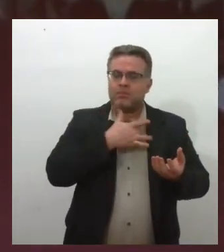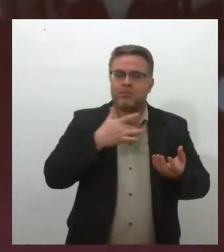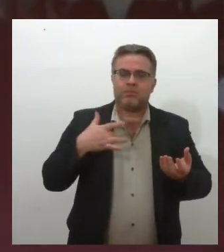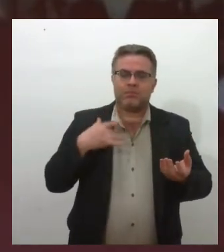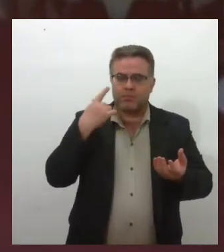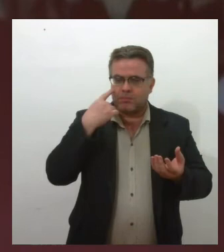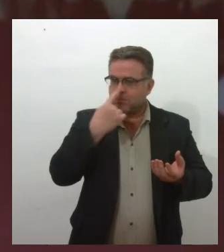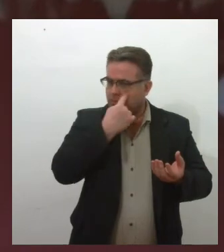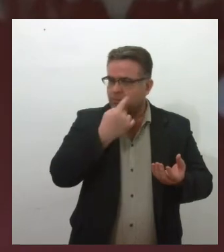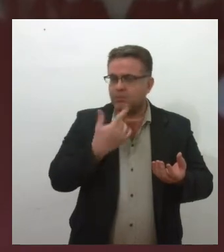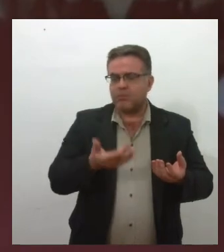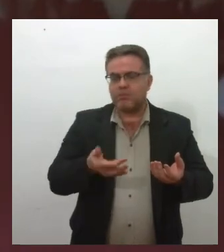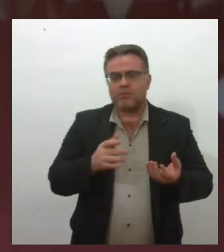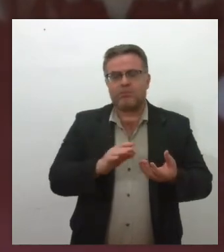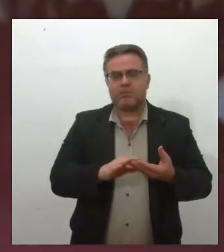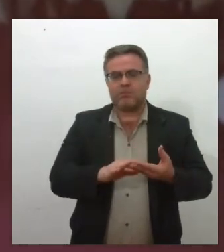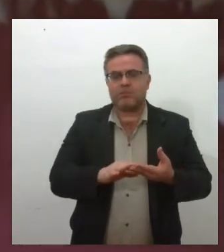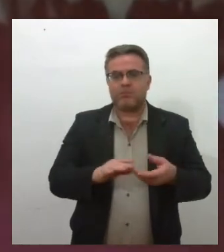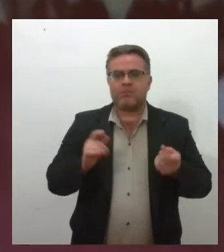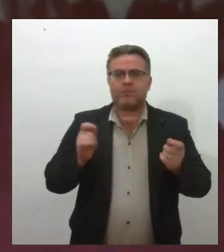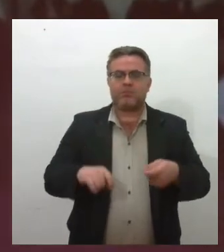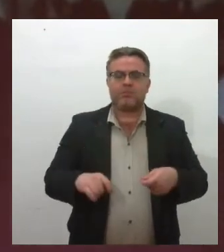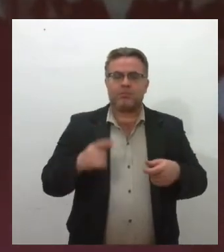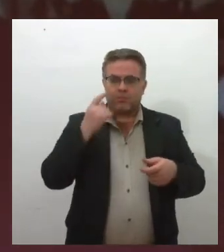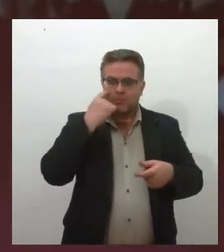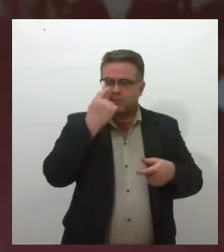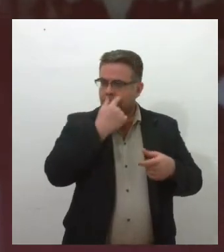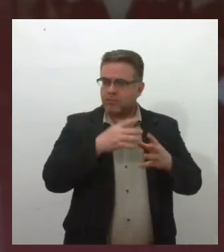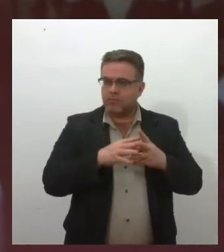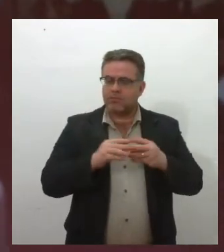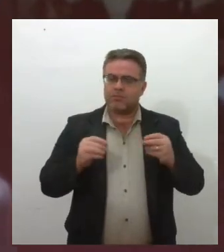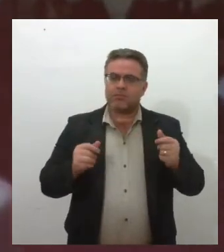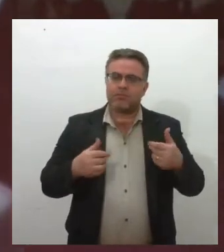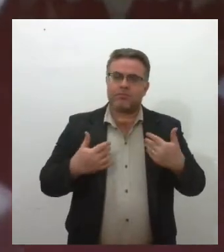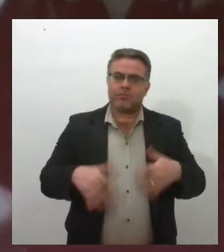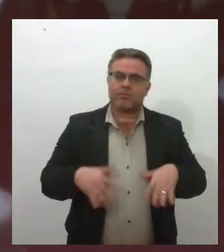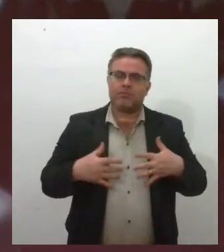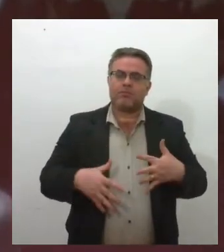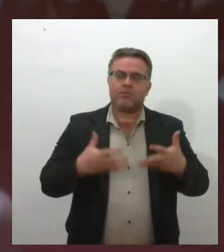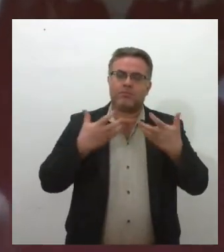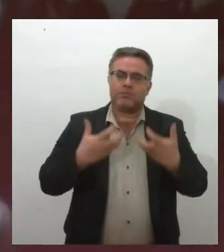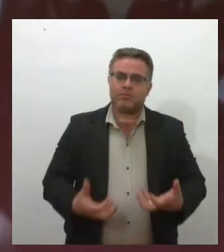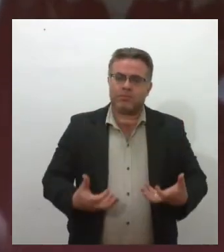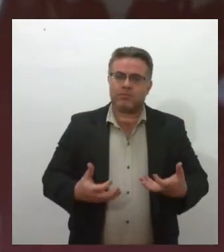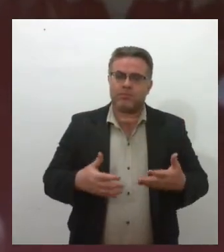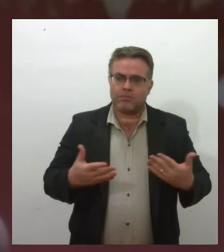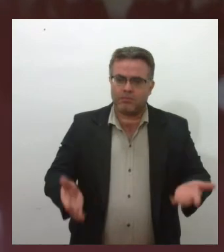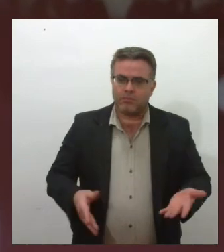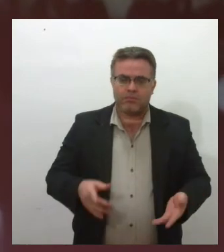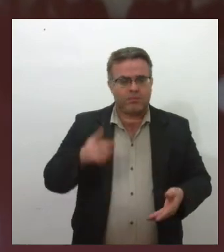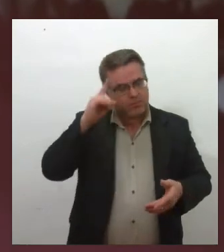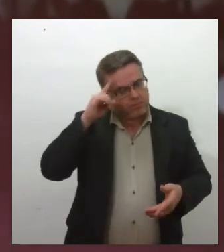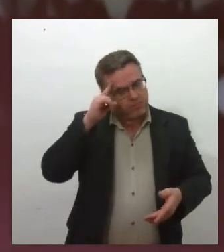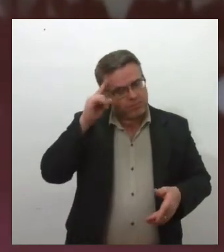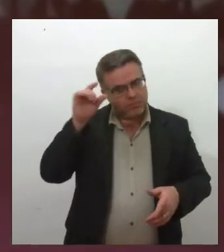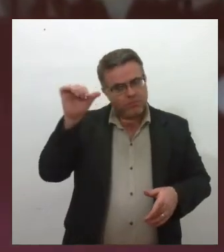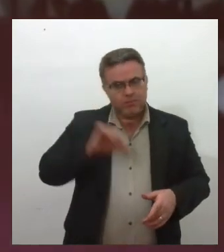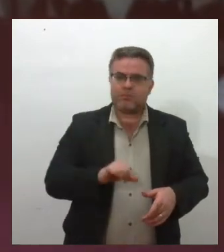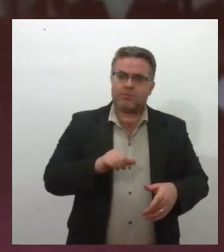que pudesse curar a minha conjuntivite, porque eu não aguentava mais. Cada dia que passava